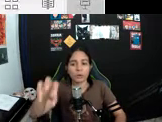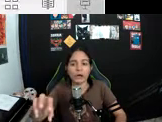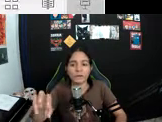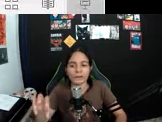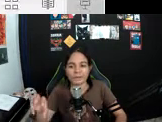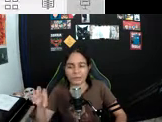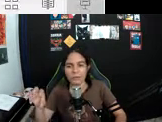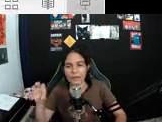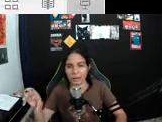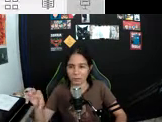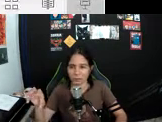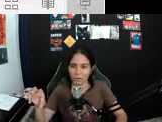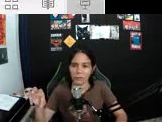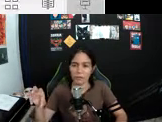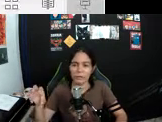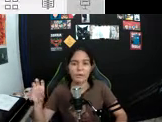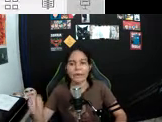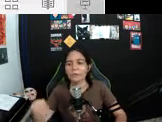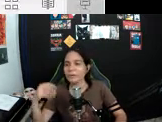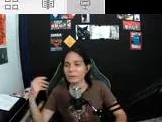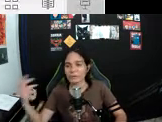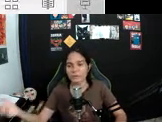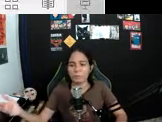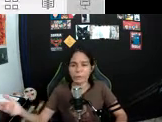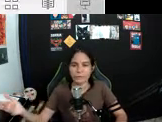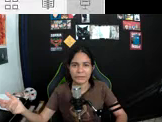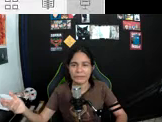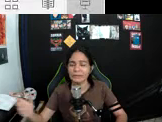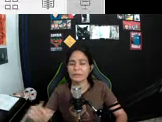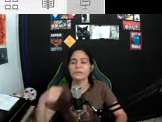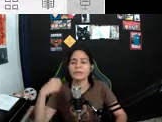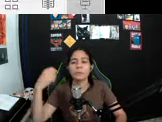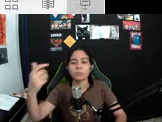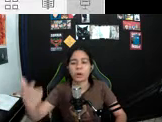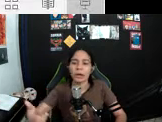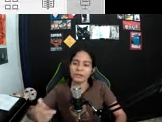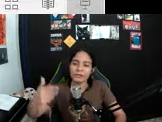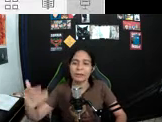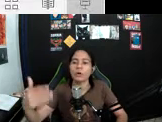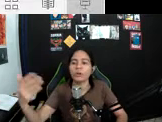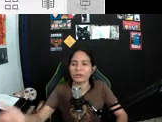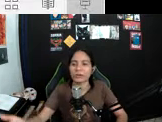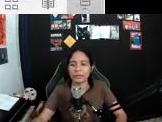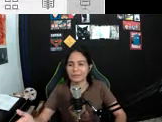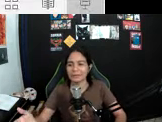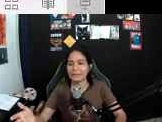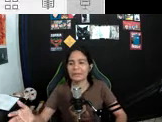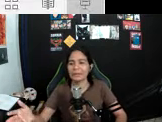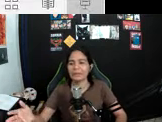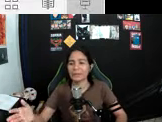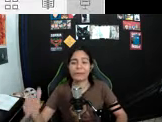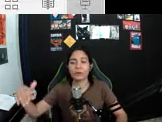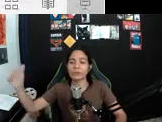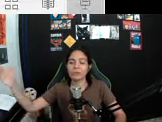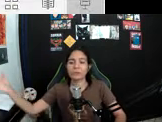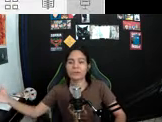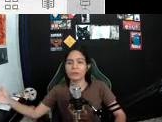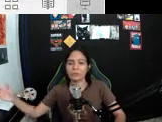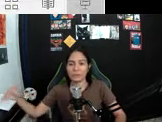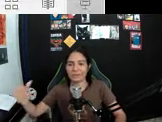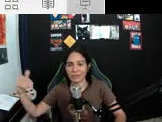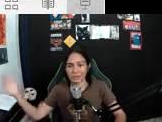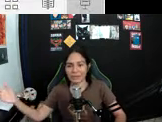de profissional. Não é qualquer pessoa que pode fazer, então você não pode estar mostrando essa técnica ali para que